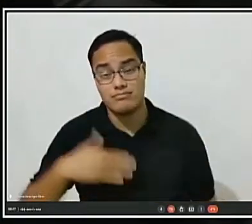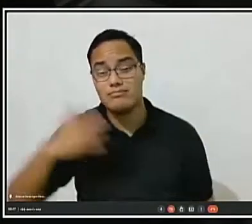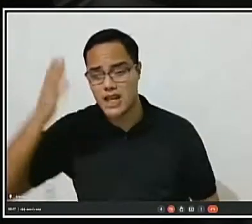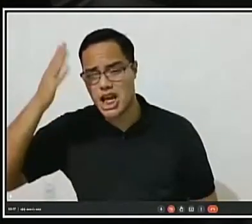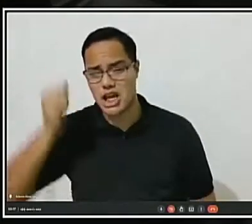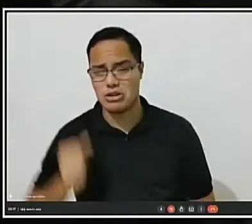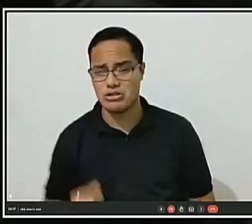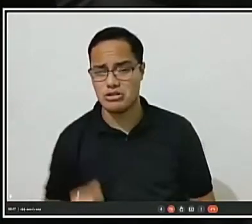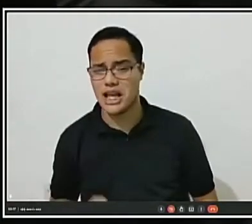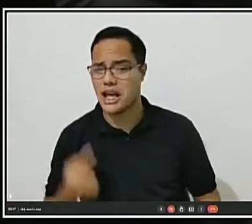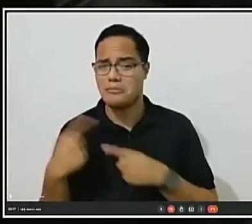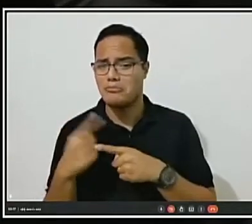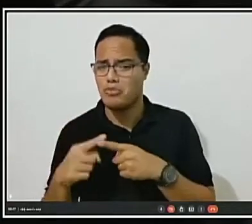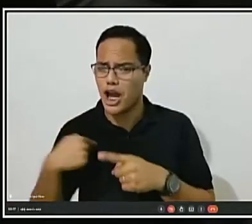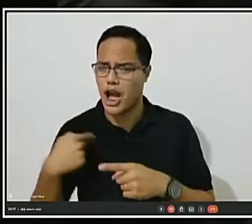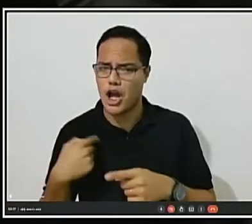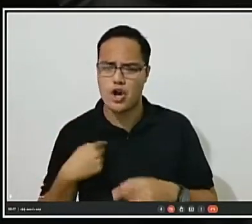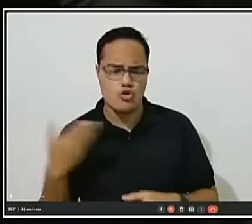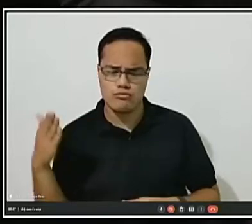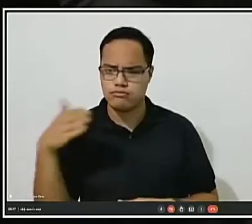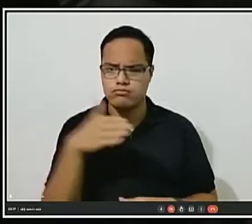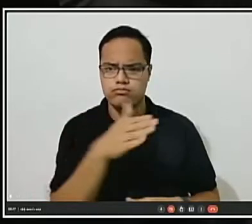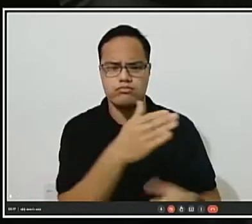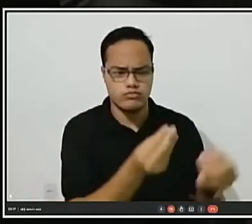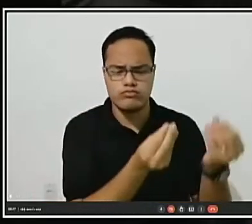pobres, aonde tinha o sopão. Eu passei por